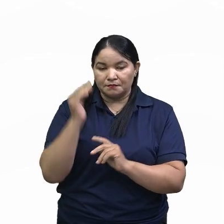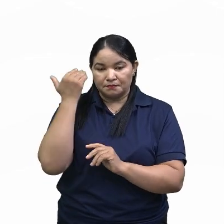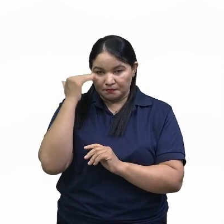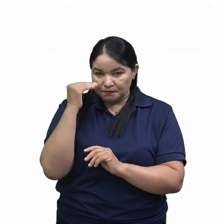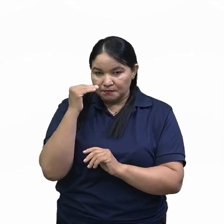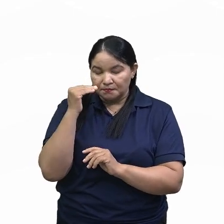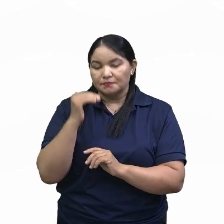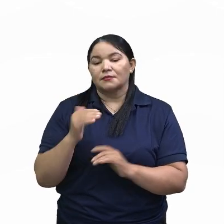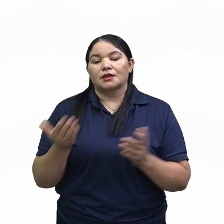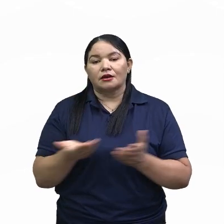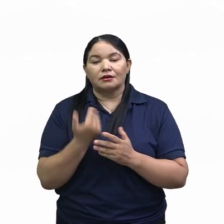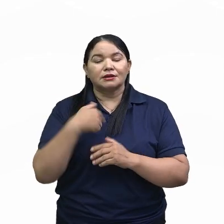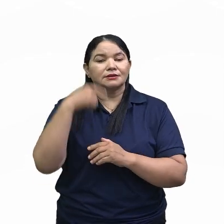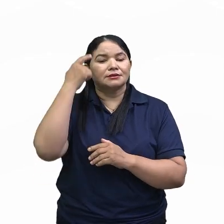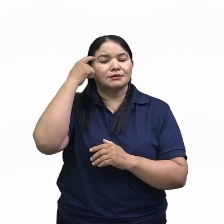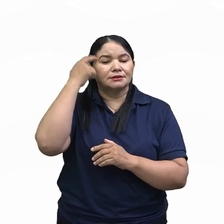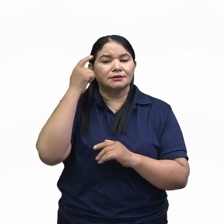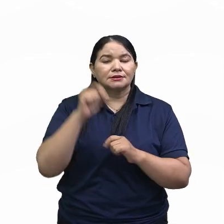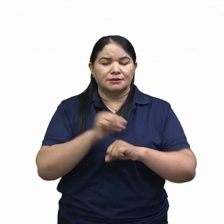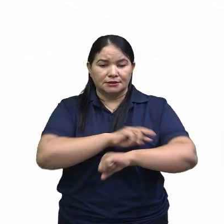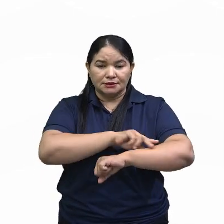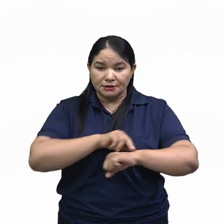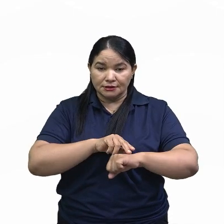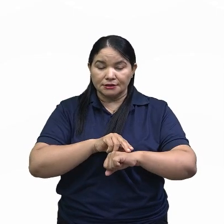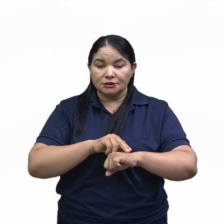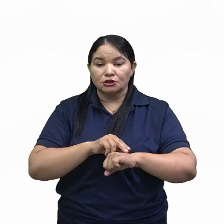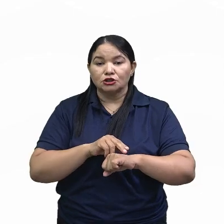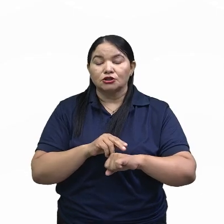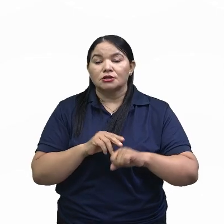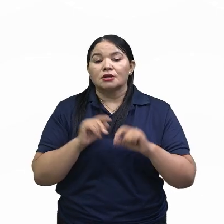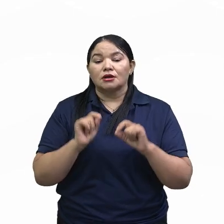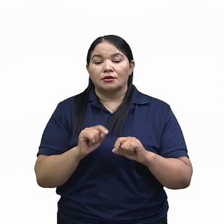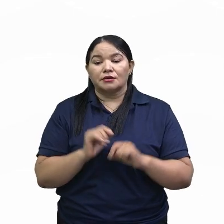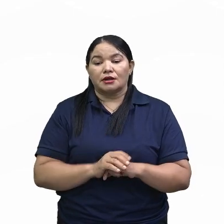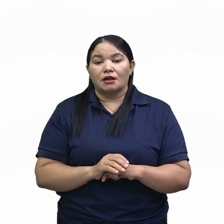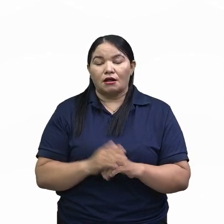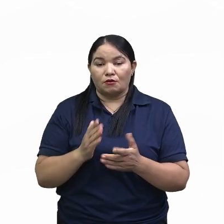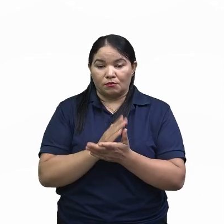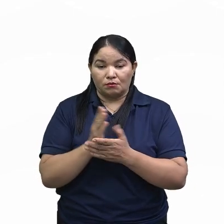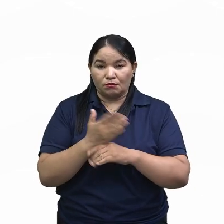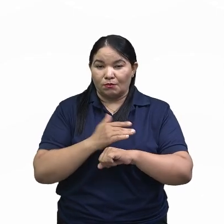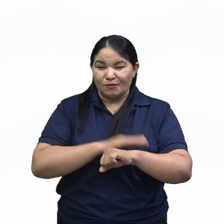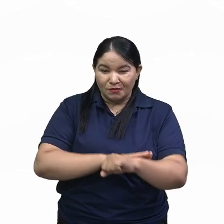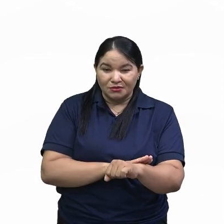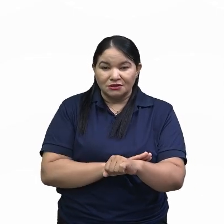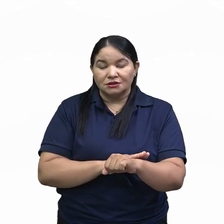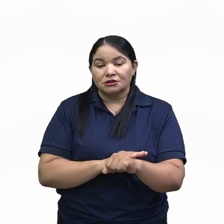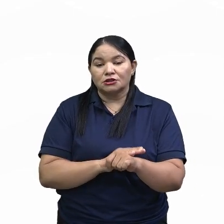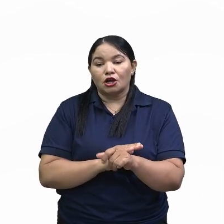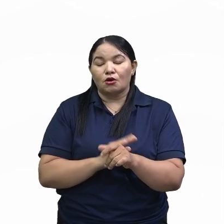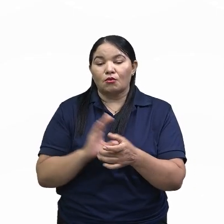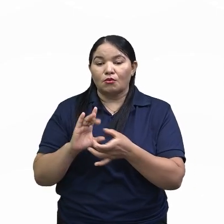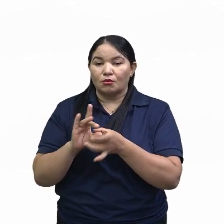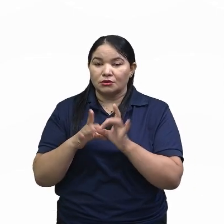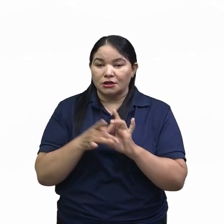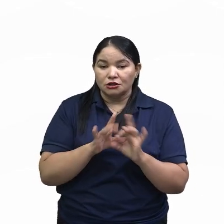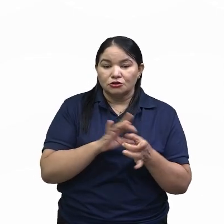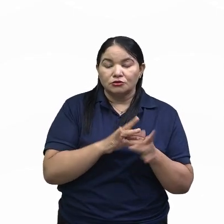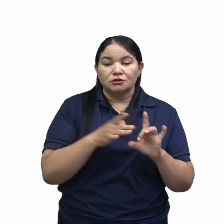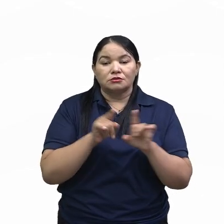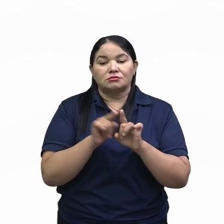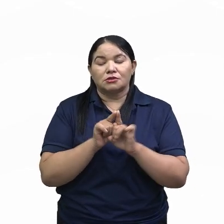as ideias racistas que vão ser fomentadas no contexto do imperialismo,